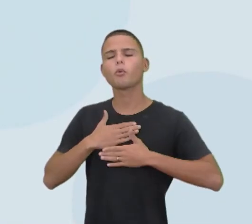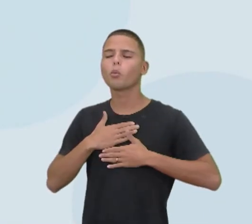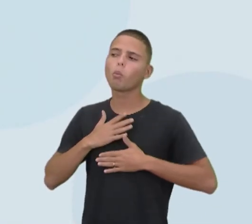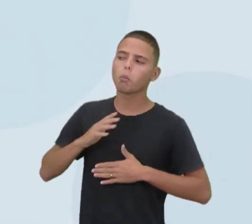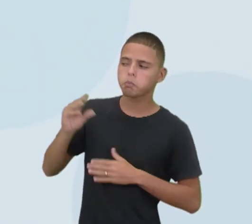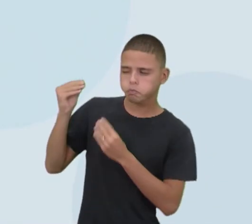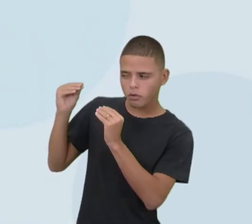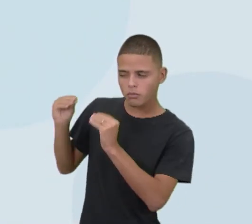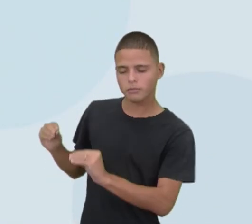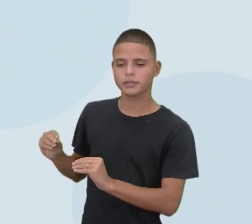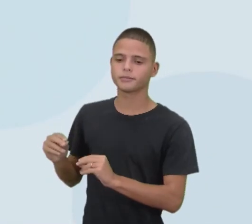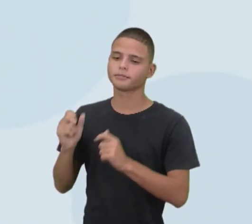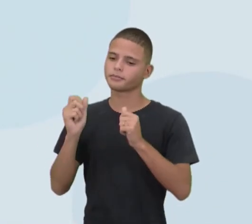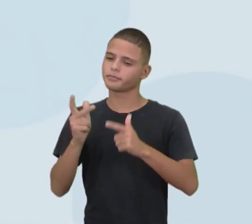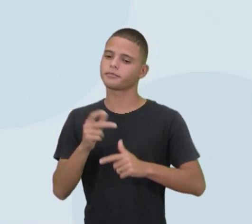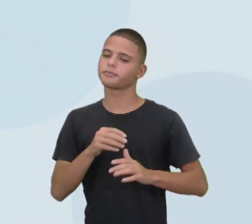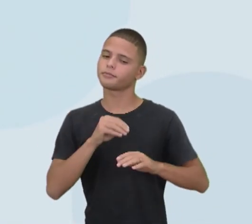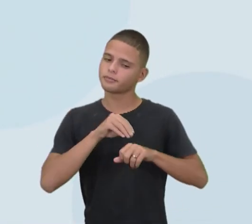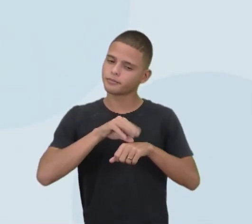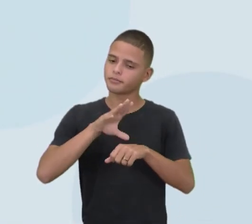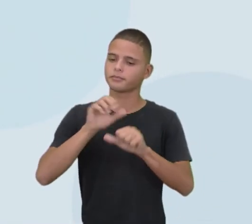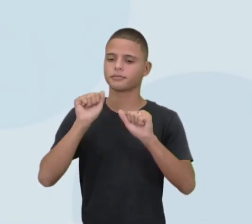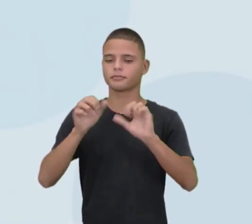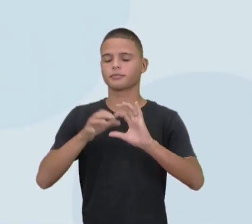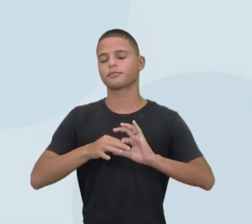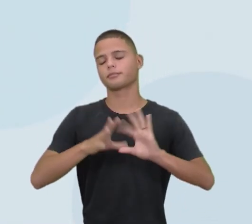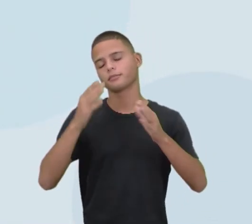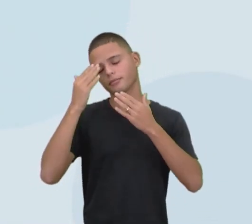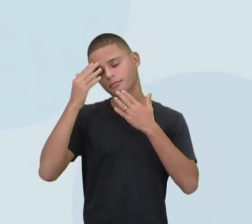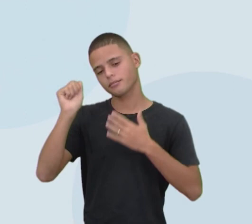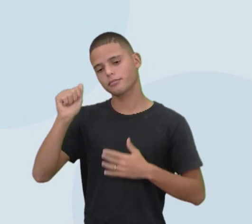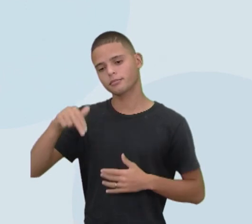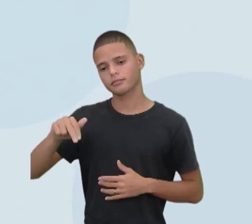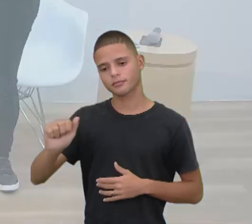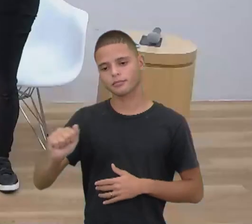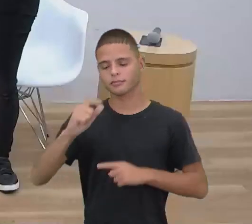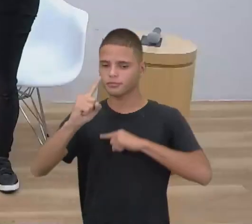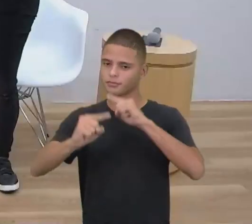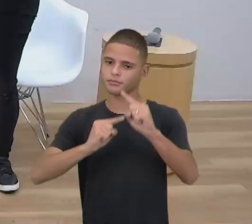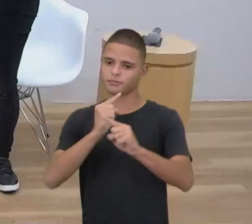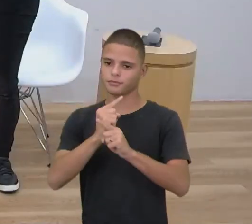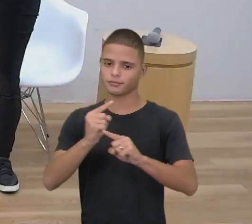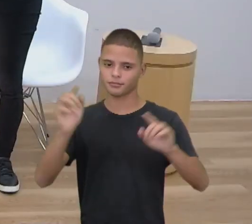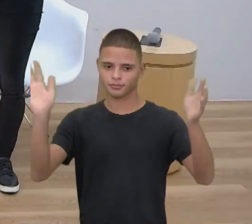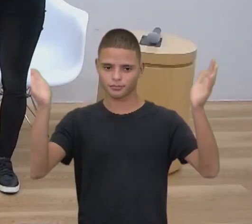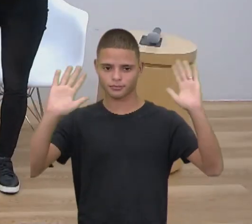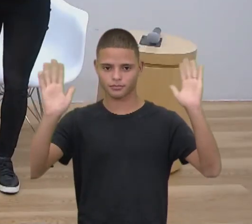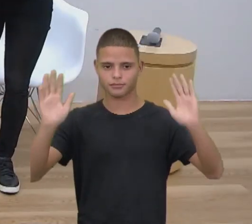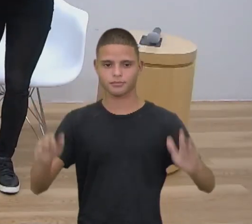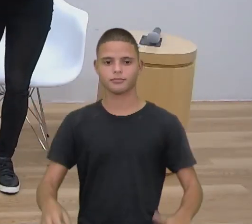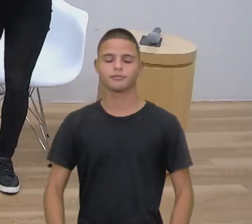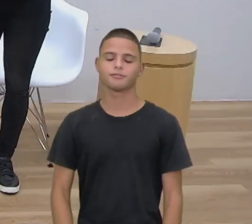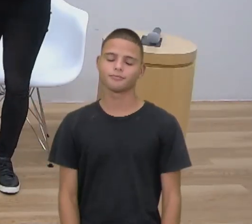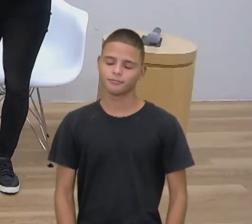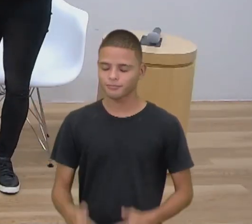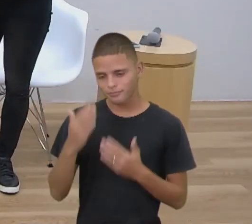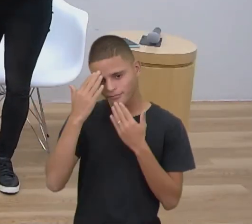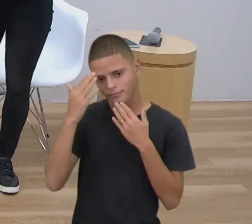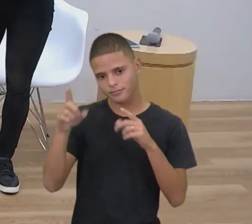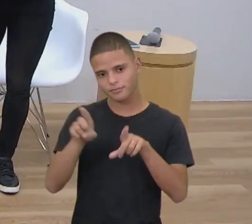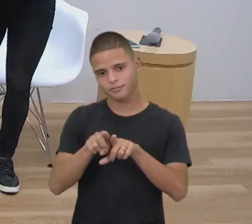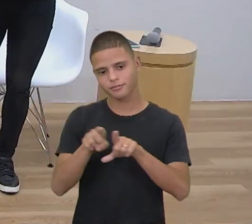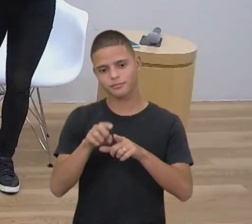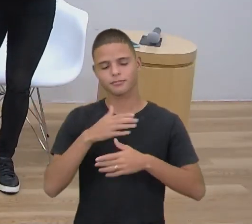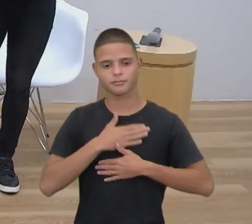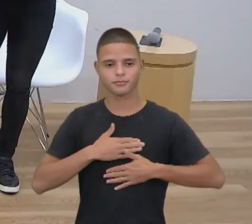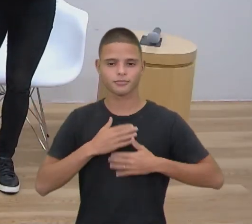gostou, né? E dá a sugestão para a gente melhorar aqui. Ana, muito obrigada e até a próxima aula. Obrigada, professora Viviane, eu que agradeço,